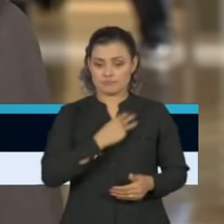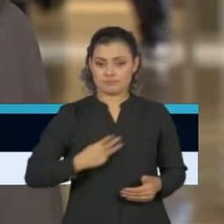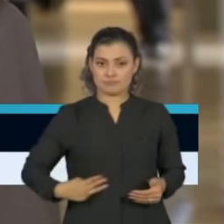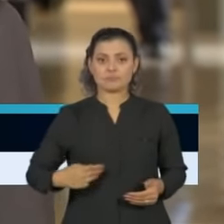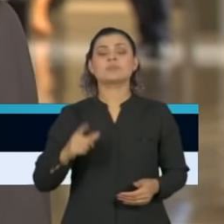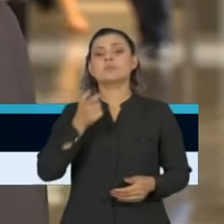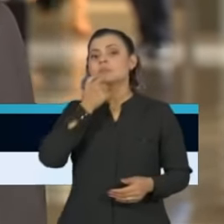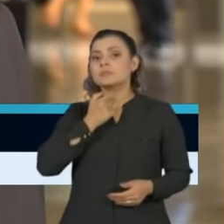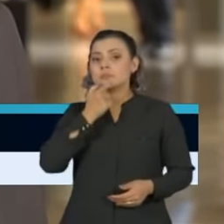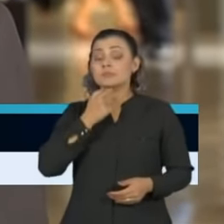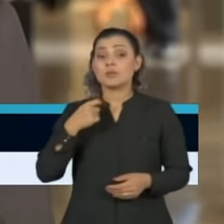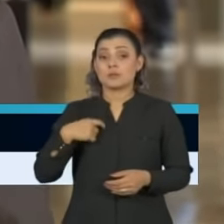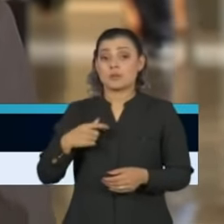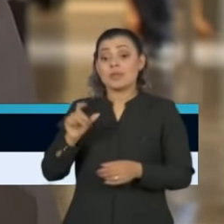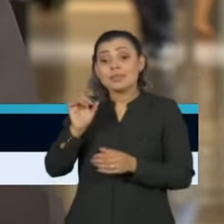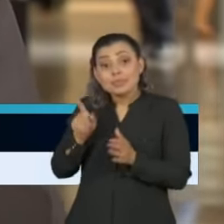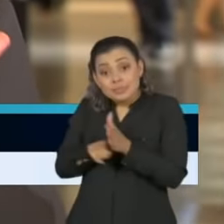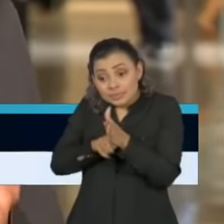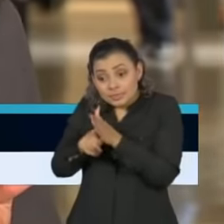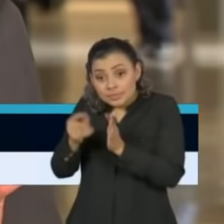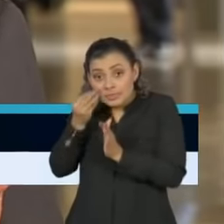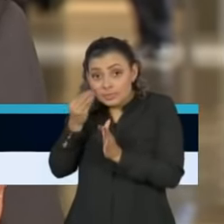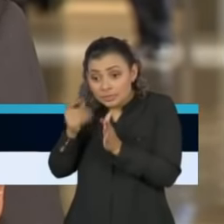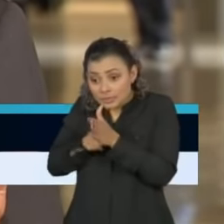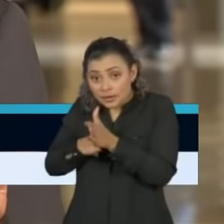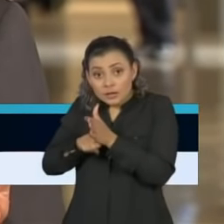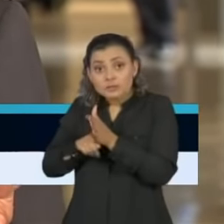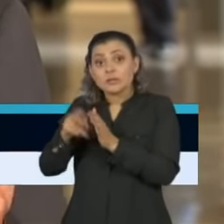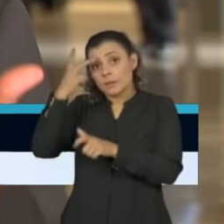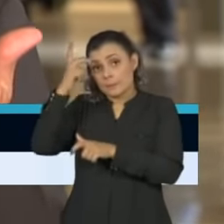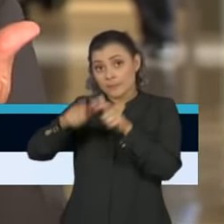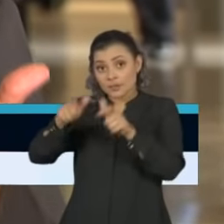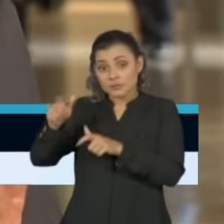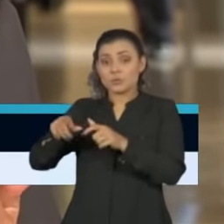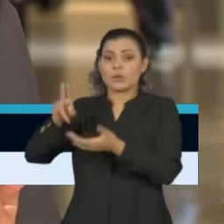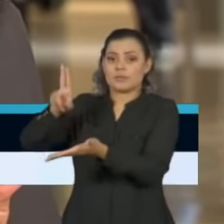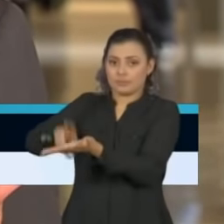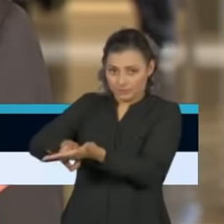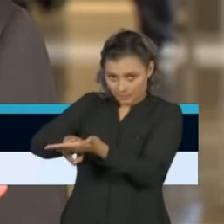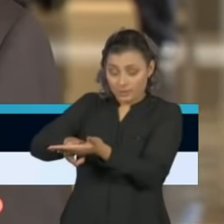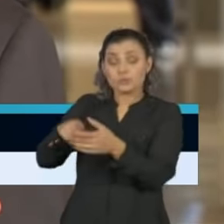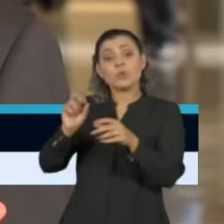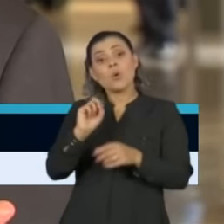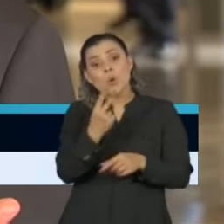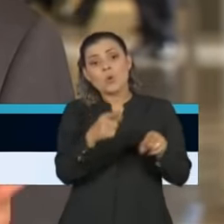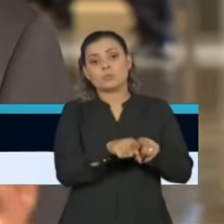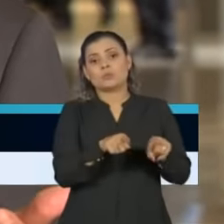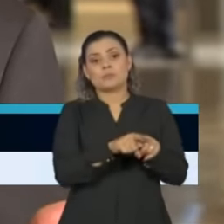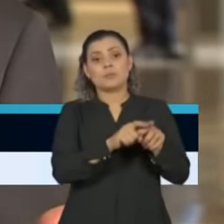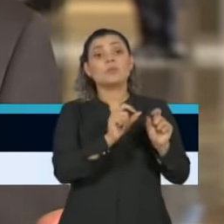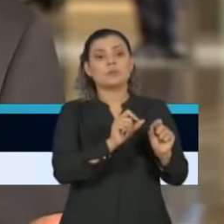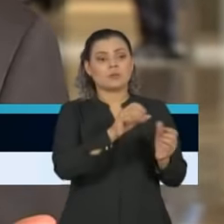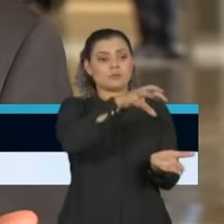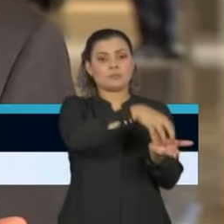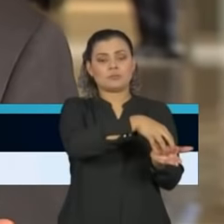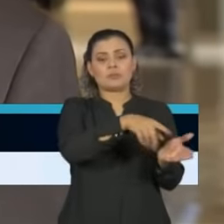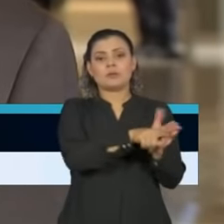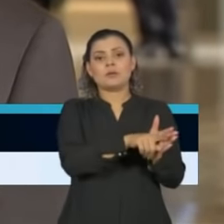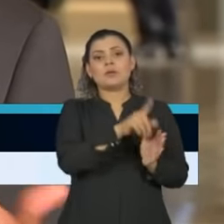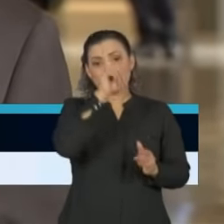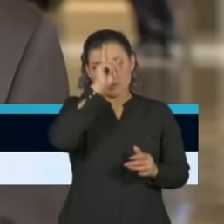ser feitos para indivíduos internados e para as clínicas sentinelas. Isso é a decisão de ontem